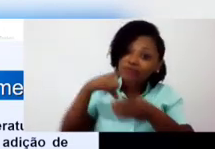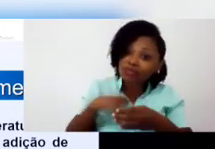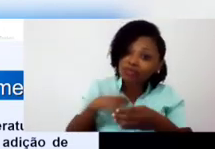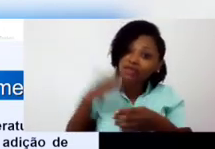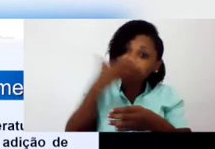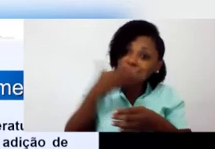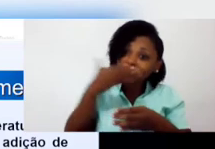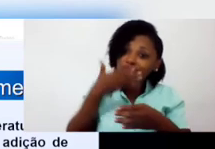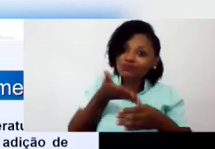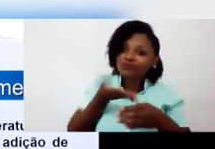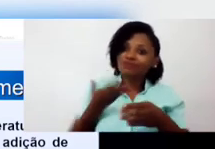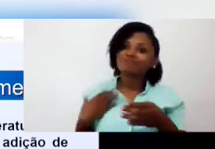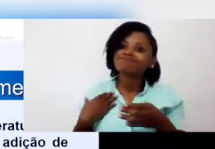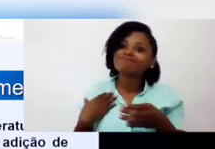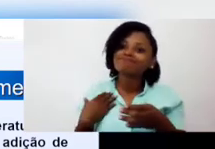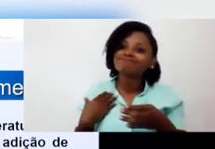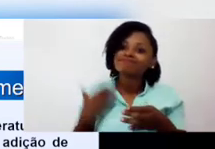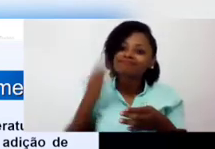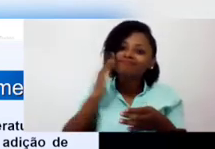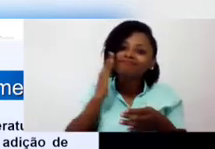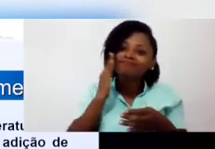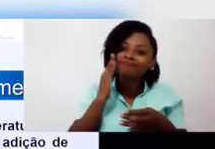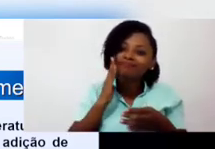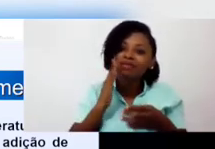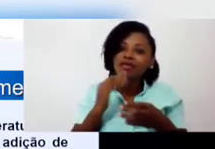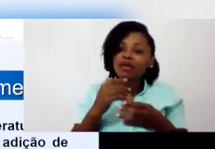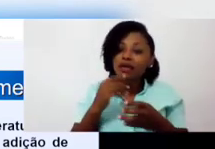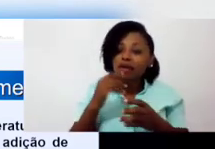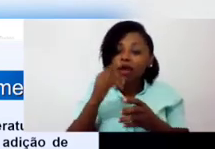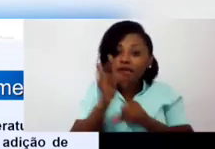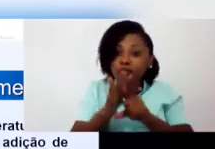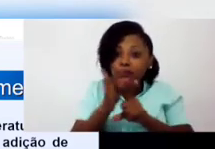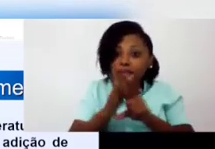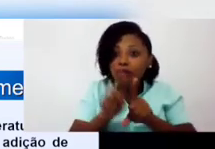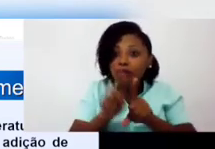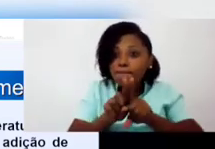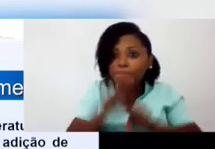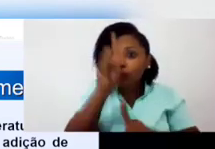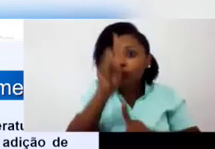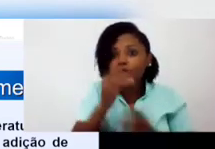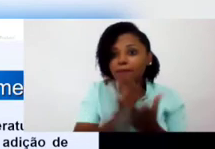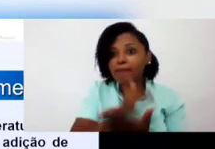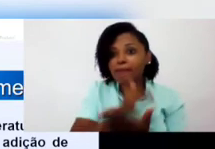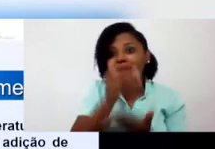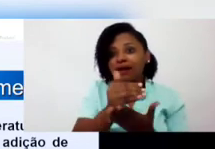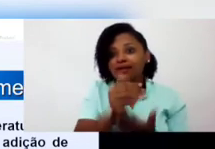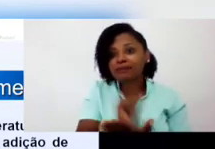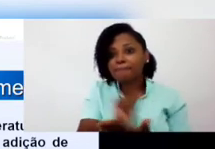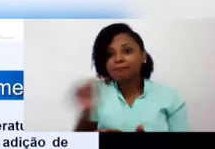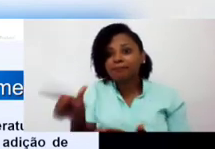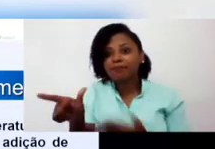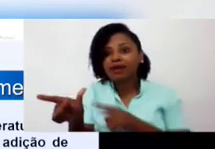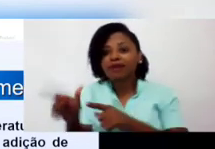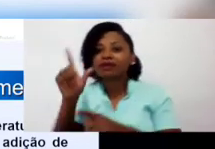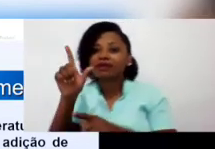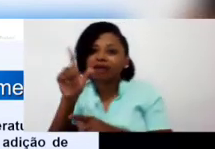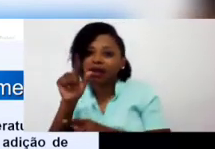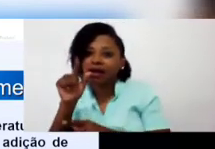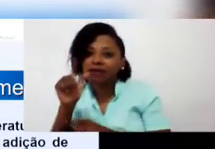100. Por isso que o ΔTE é a variação da temperatura de ebulição. Eu vou aumentar aqui, ó, ele vai terminar